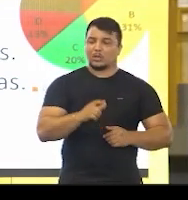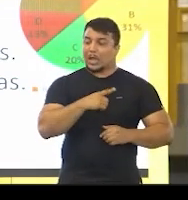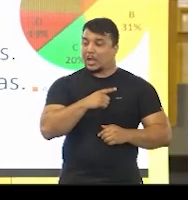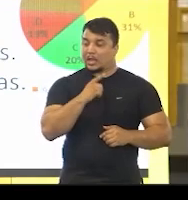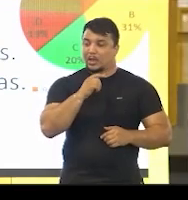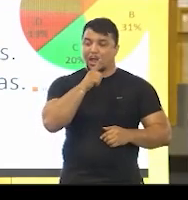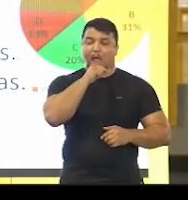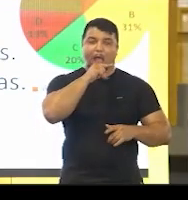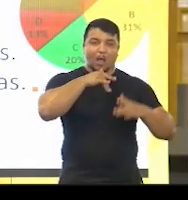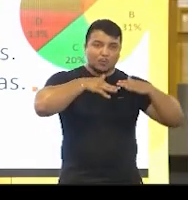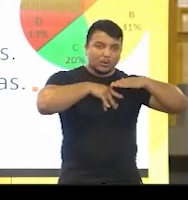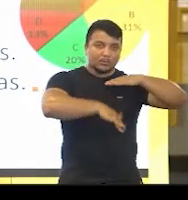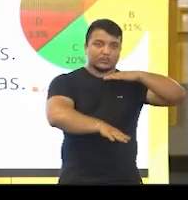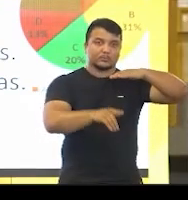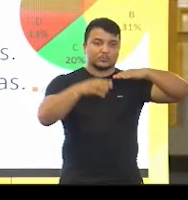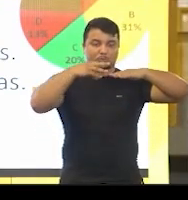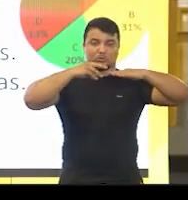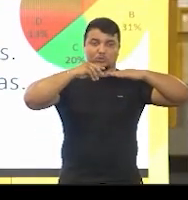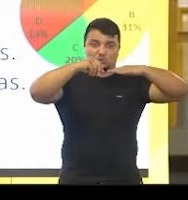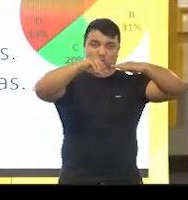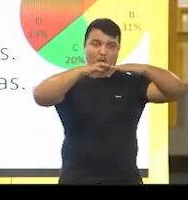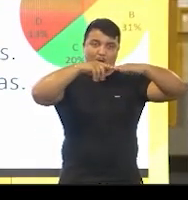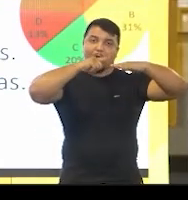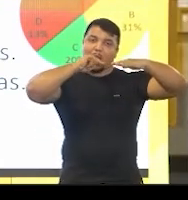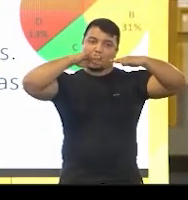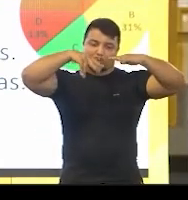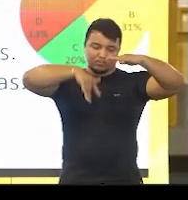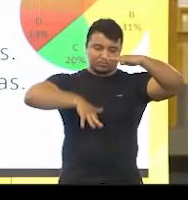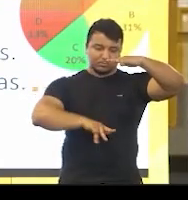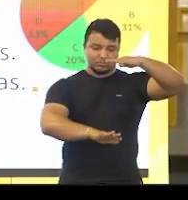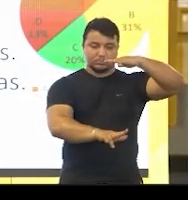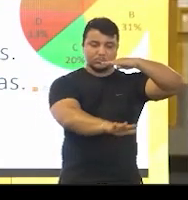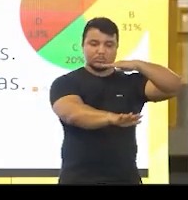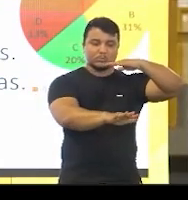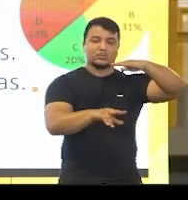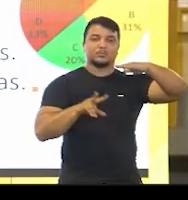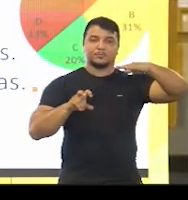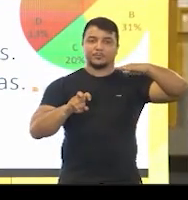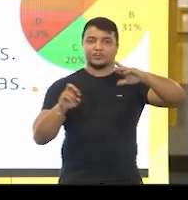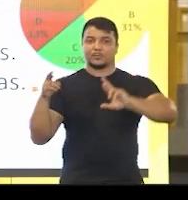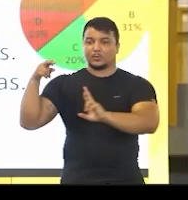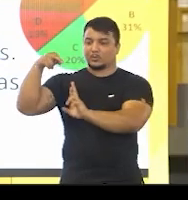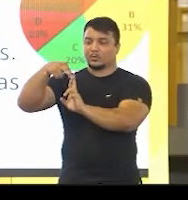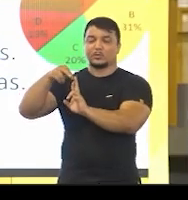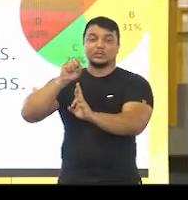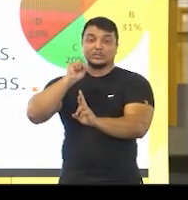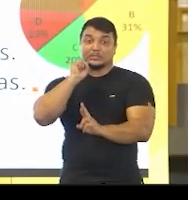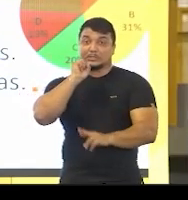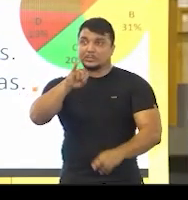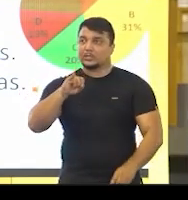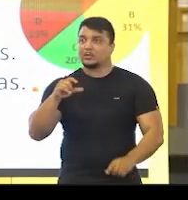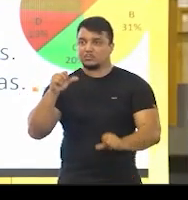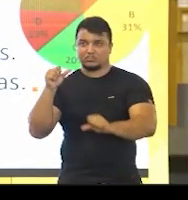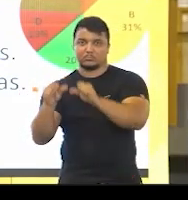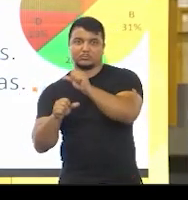um aquífero? Água no subsolo. Então deveria fazer essa referência à água no